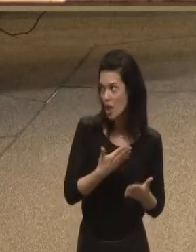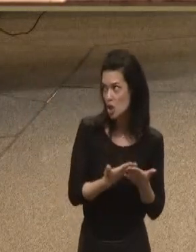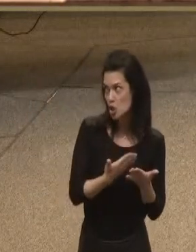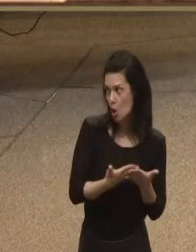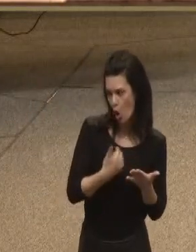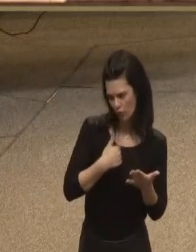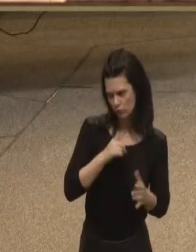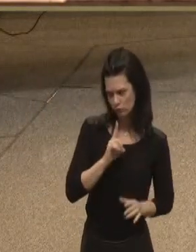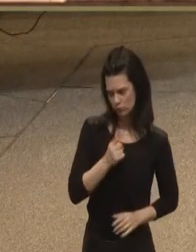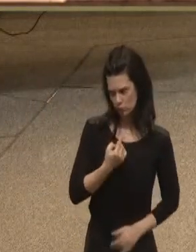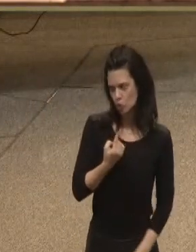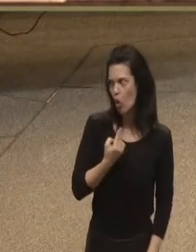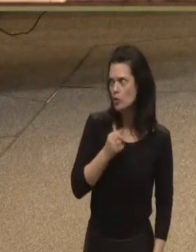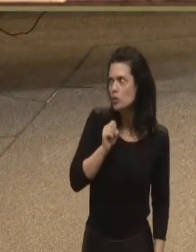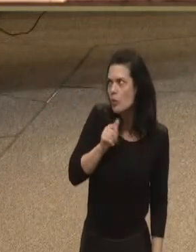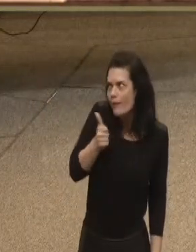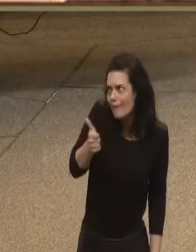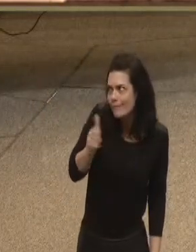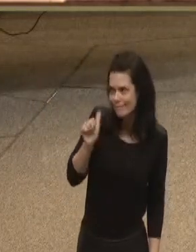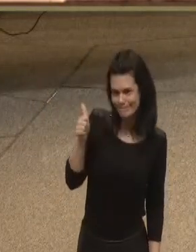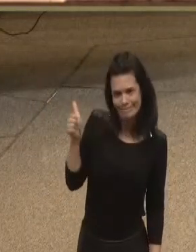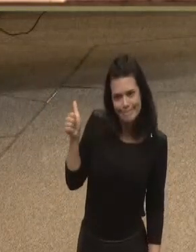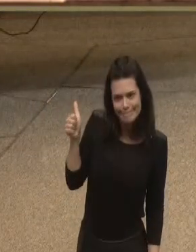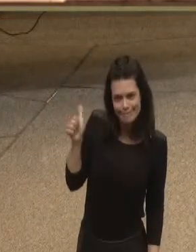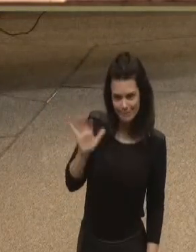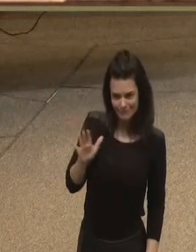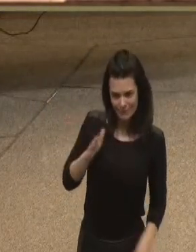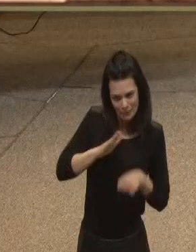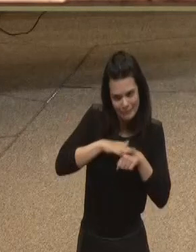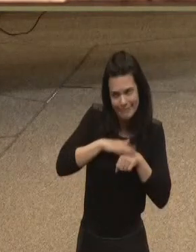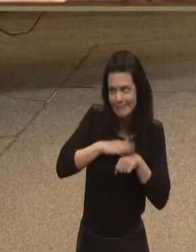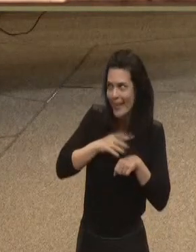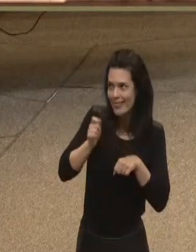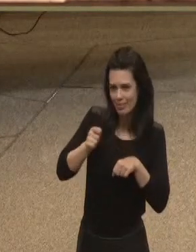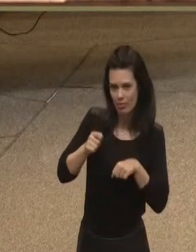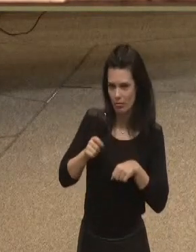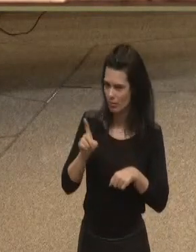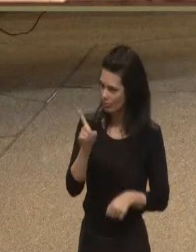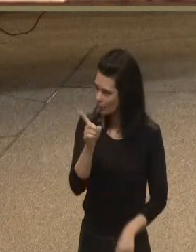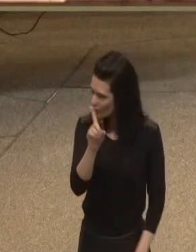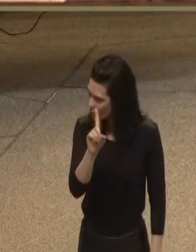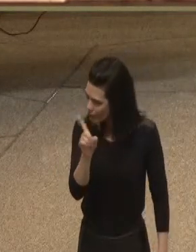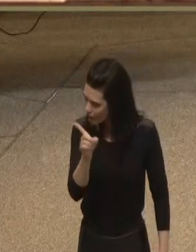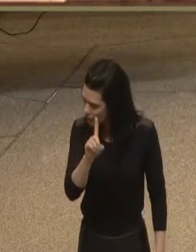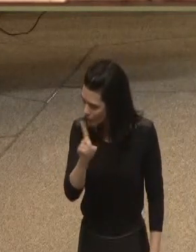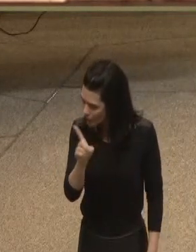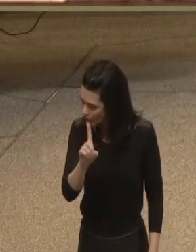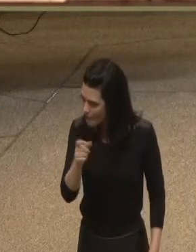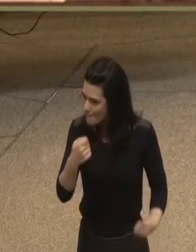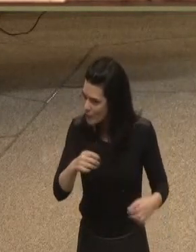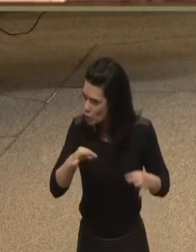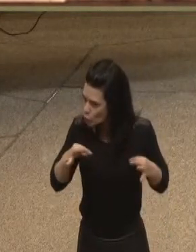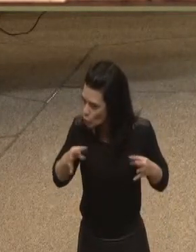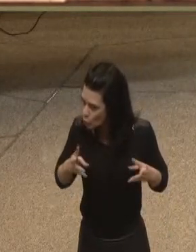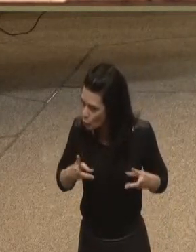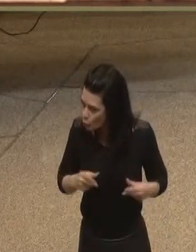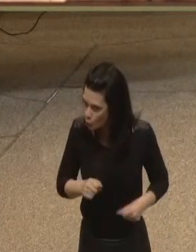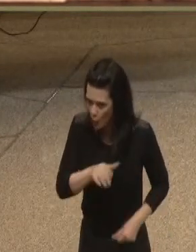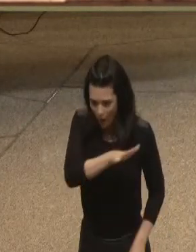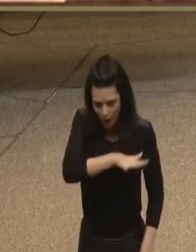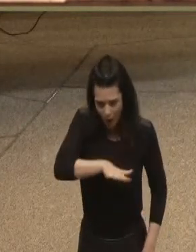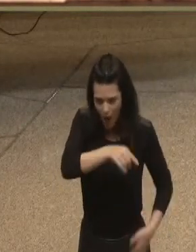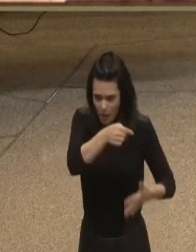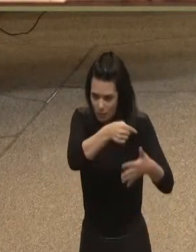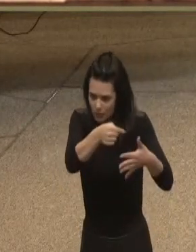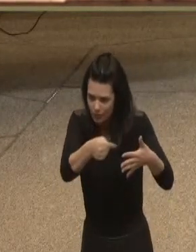Senhor, não é sobre a eternidade, é sobre minha vida aqui, eu quero cuidar dela. Temos que entregar totalmente todo o